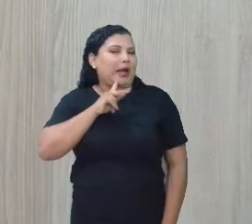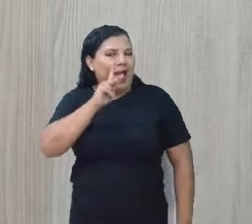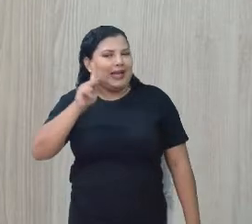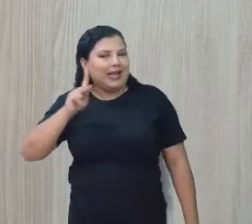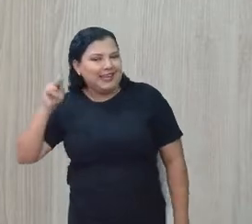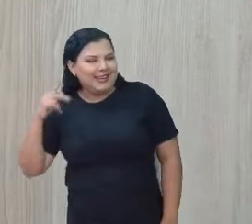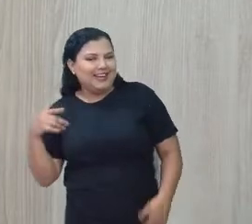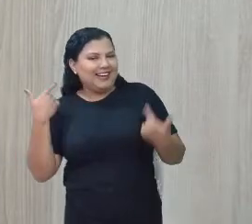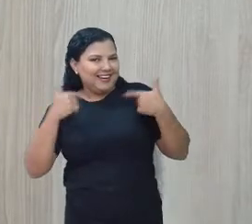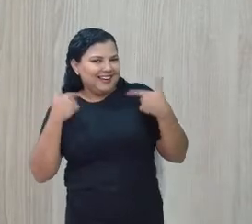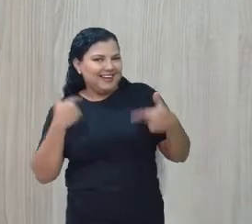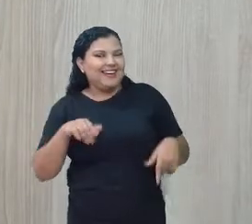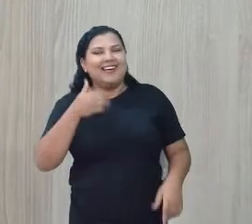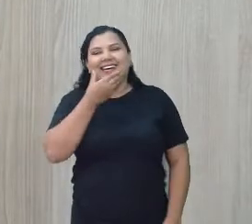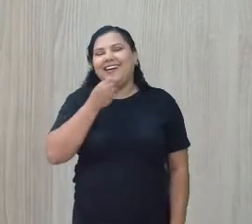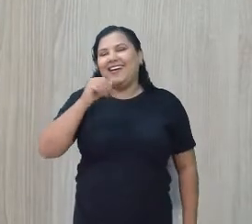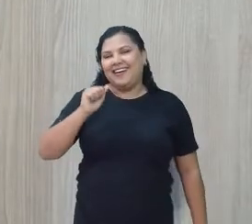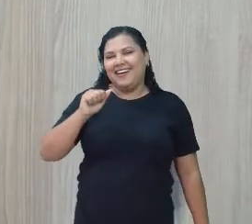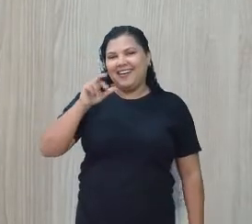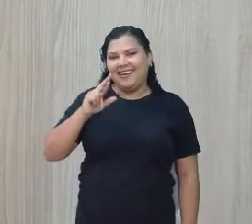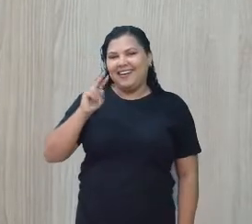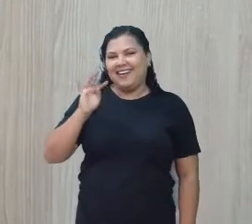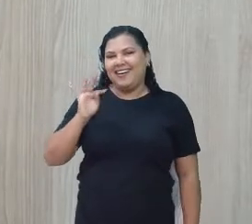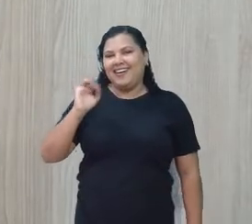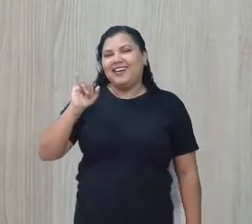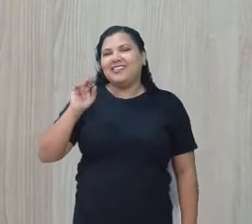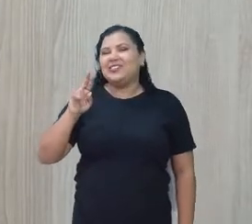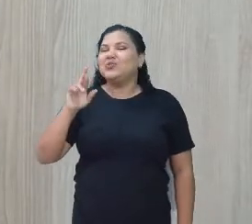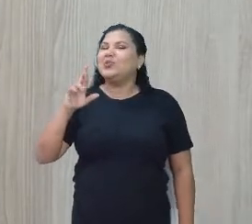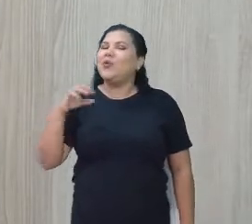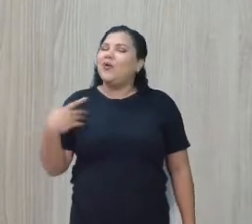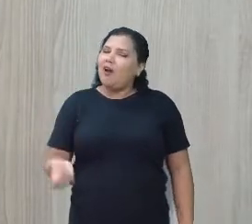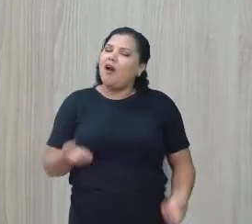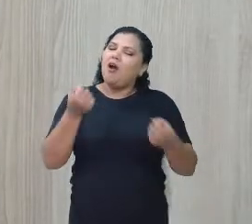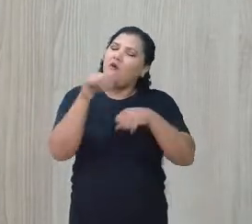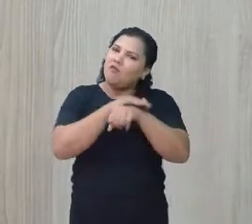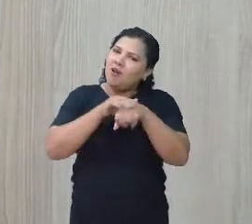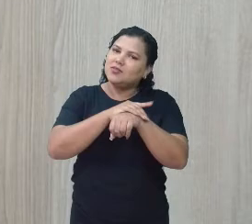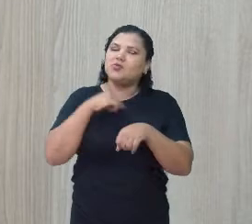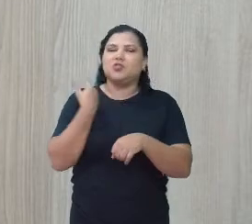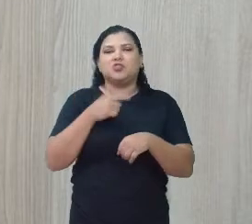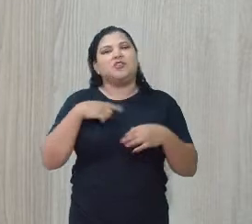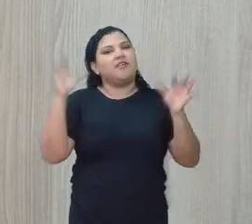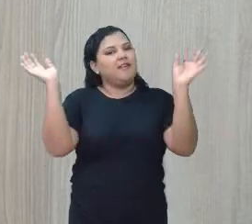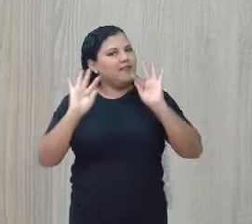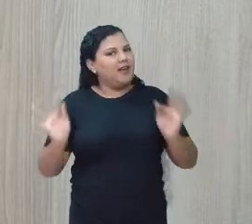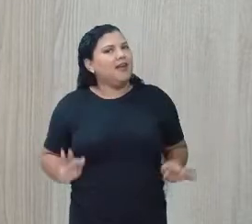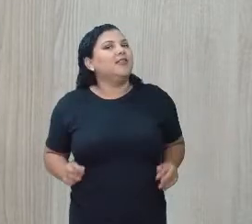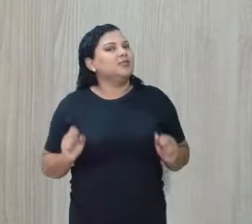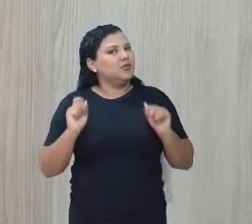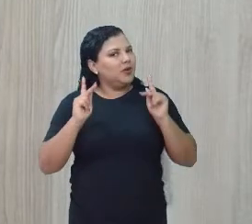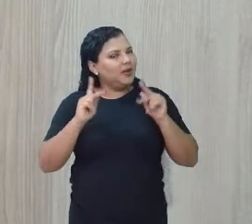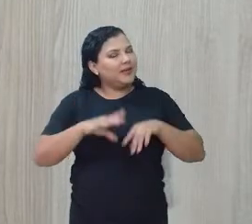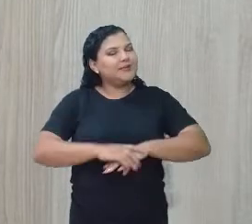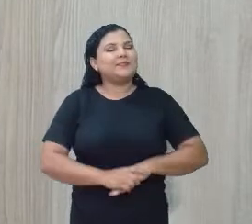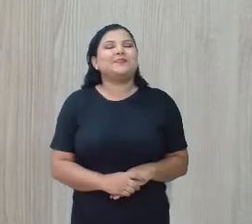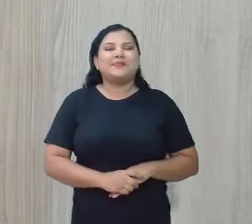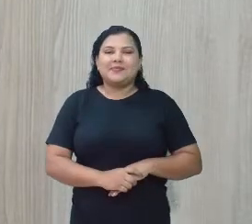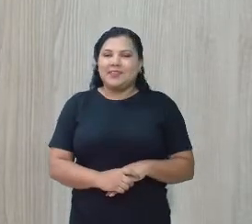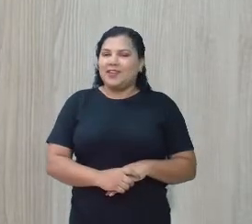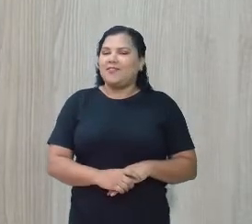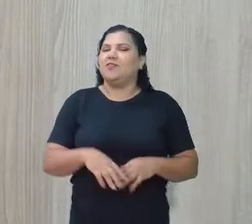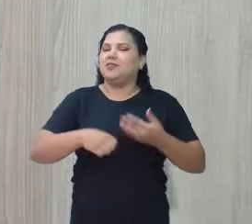já mandou kkkk, Marcos, Guilherme, certo? Fale com a gente, que a gente fica bastante feliz, certo? Com